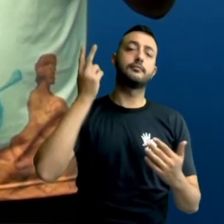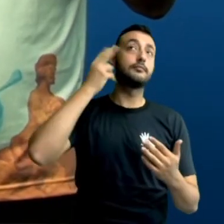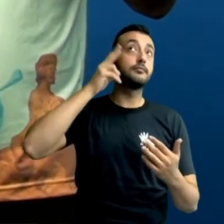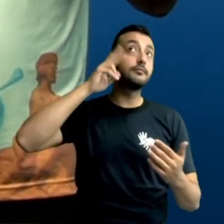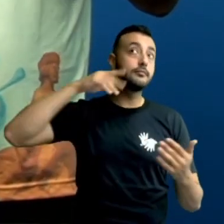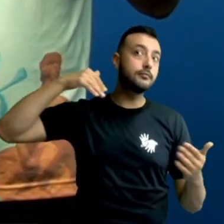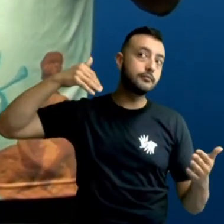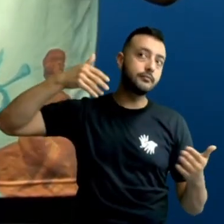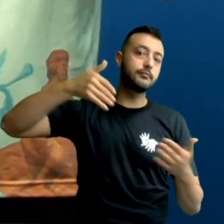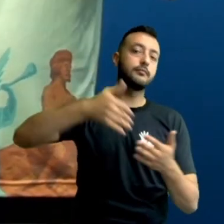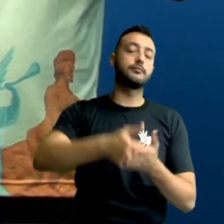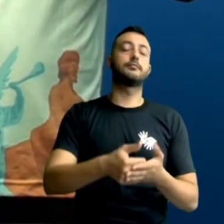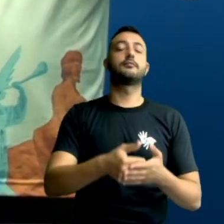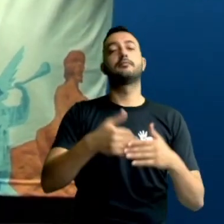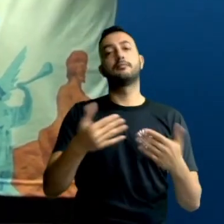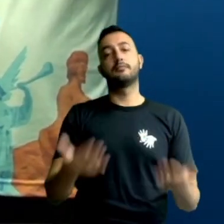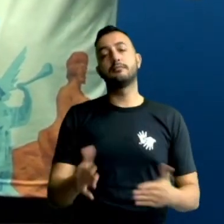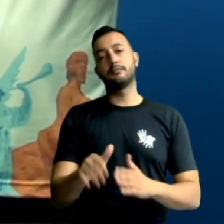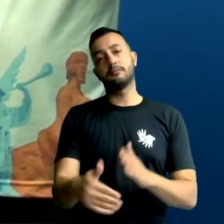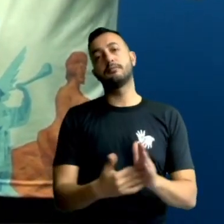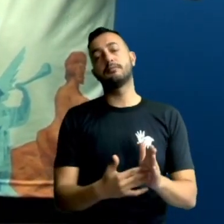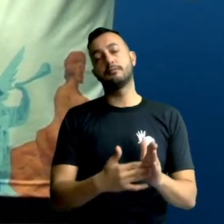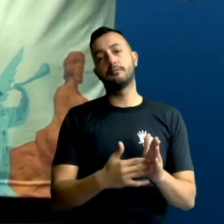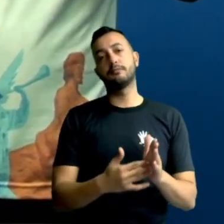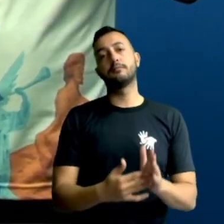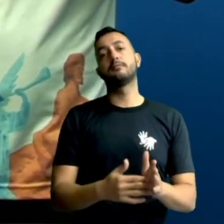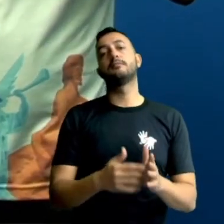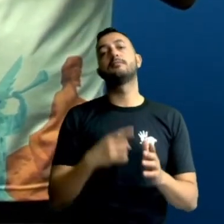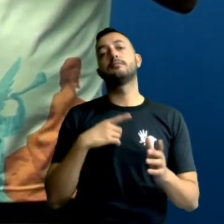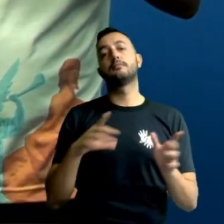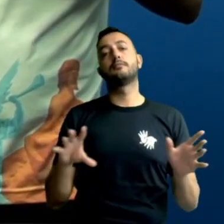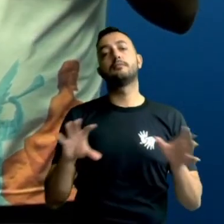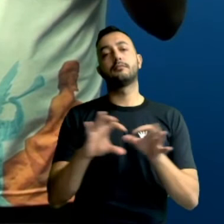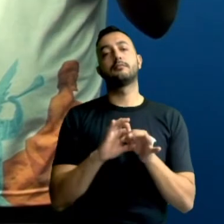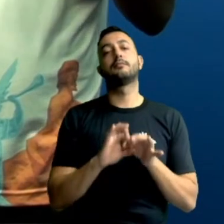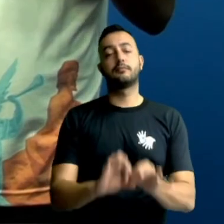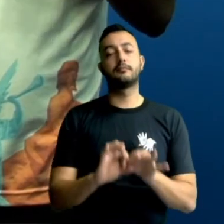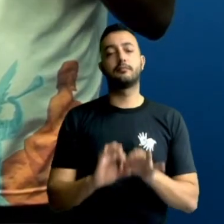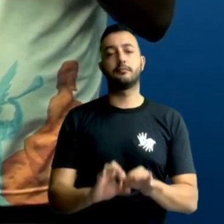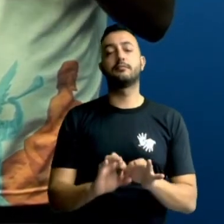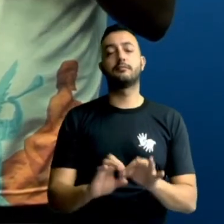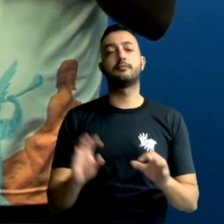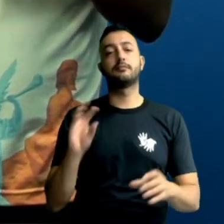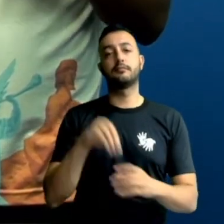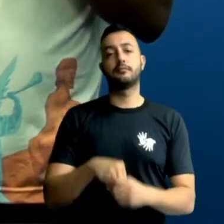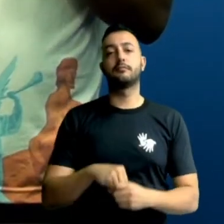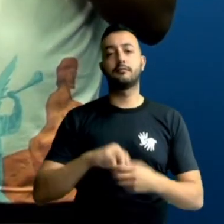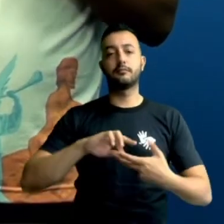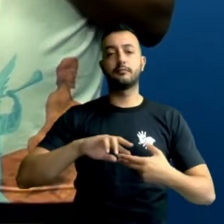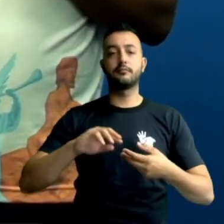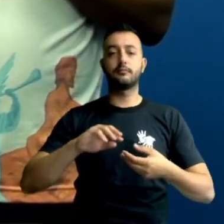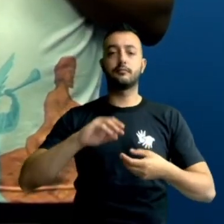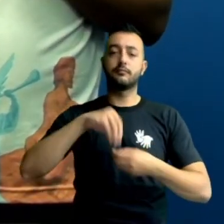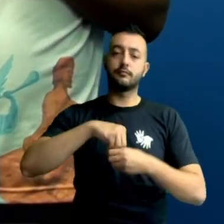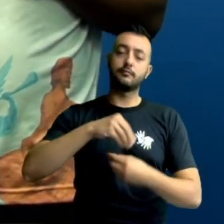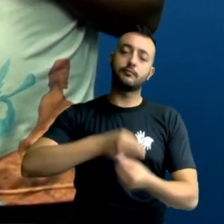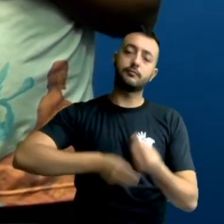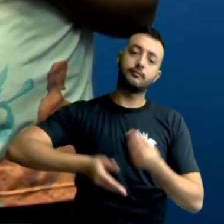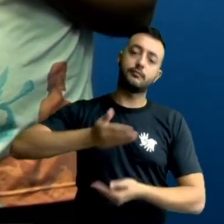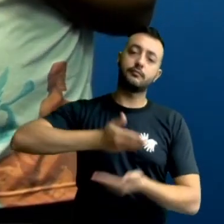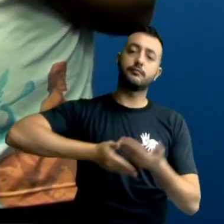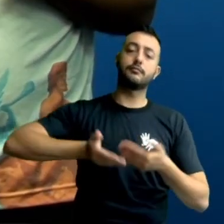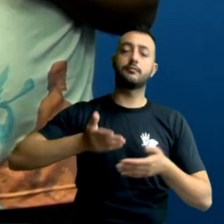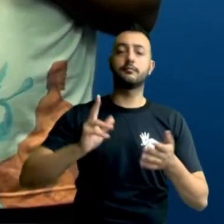muito grande, né? E tá tudo muito entrelaçado na sua história, né? Não foi algo que foi por